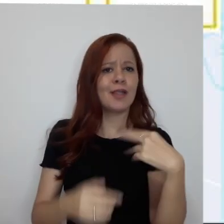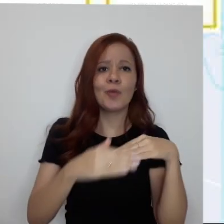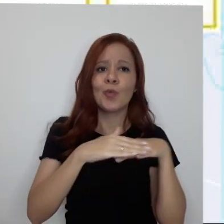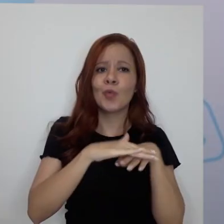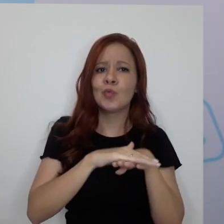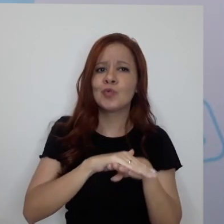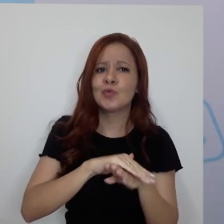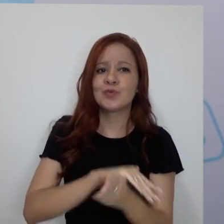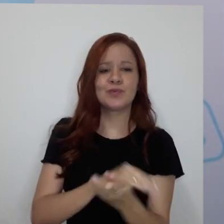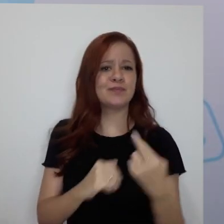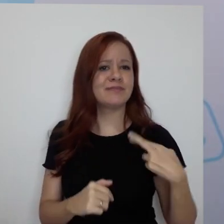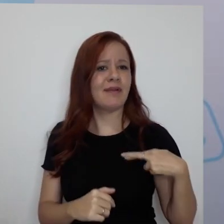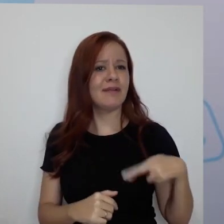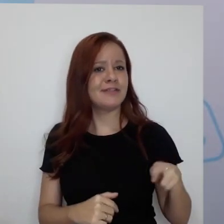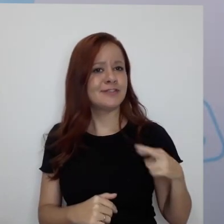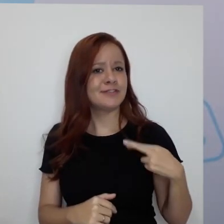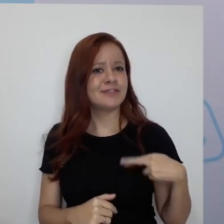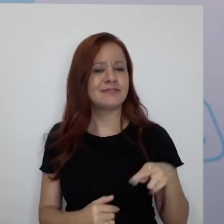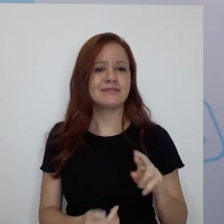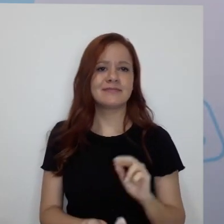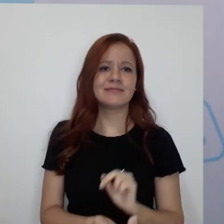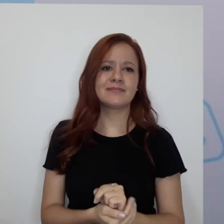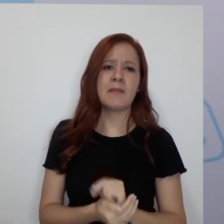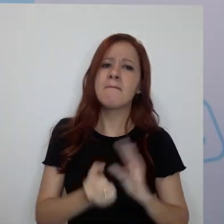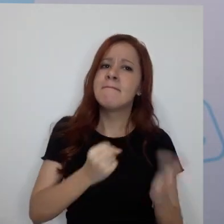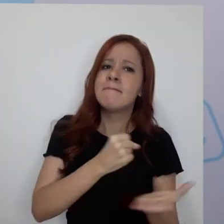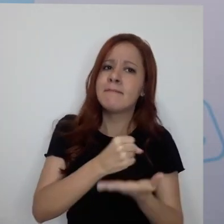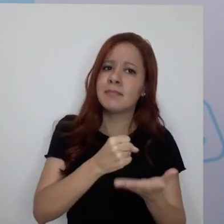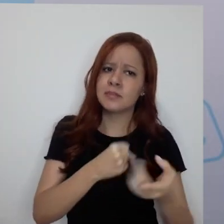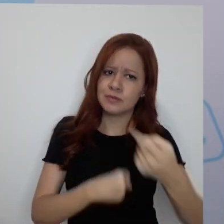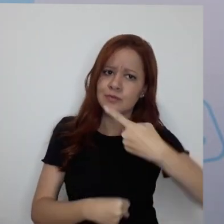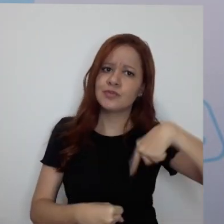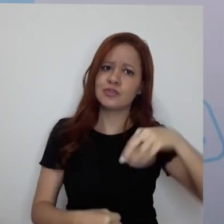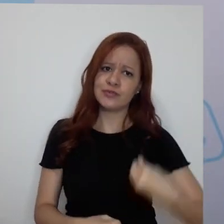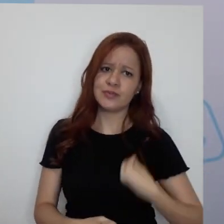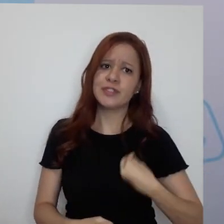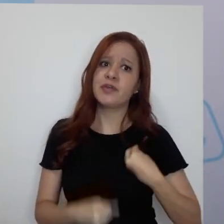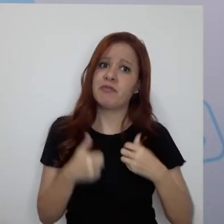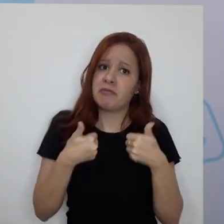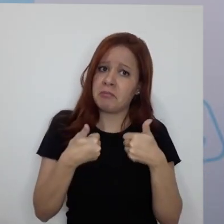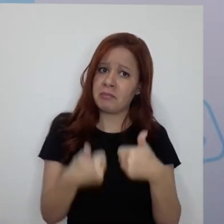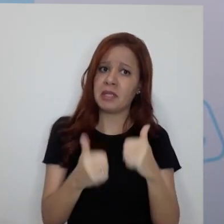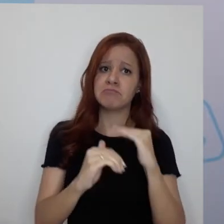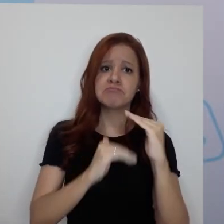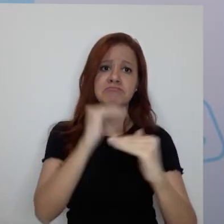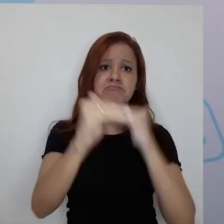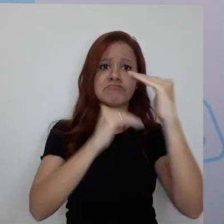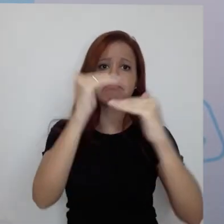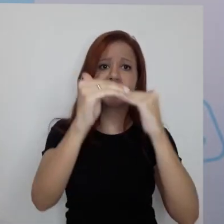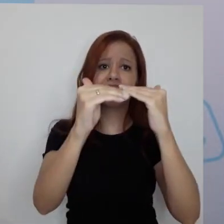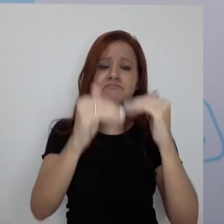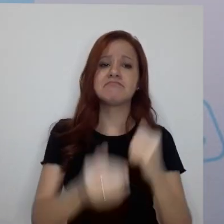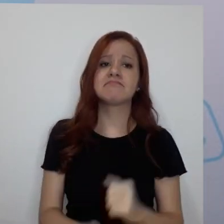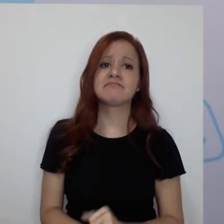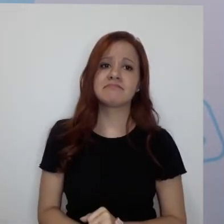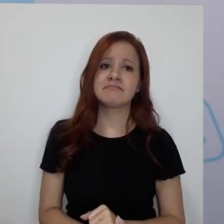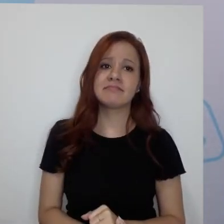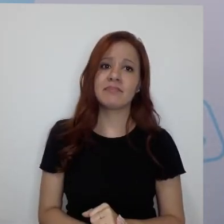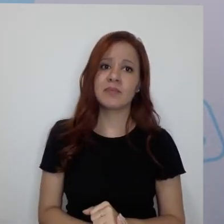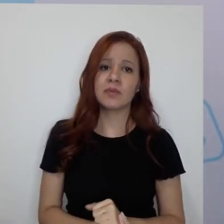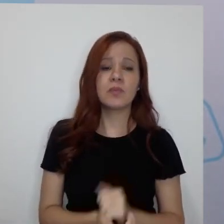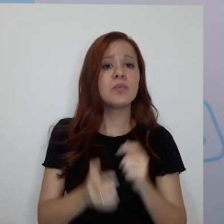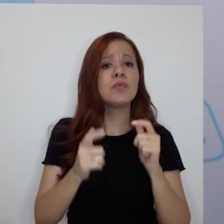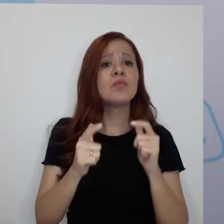costumes, religião, nós obtemos o básico para a nossa sobrevivência e para o nosso desenvolvimento. É o local onde a gente